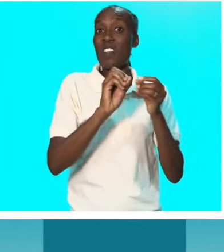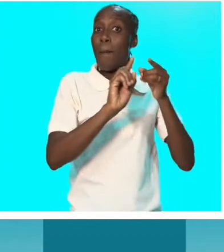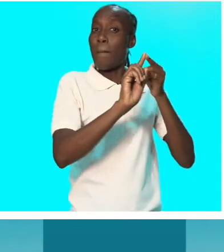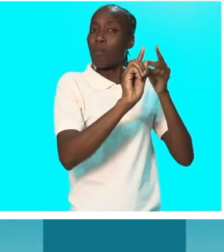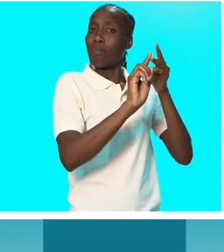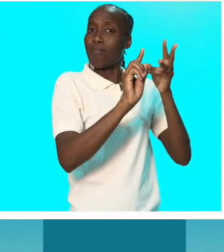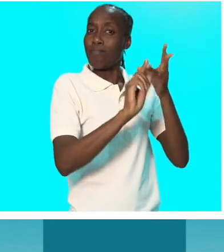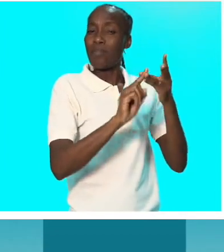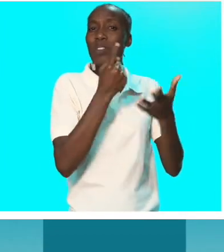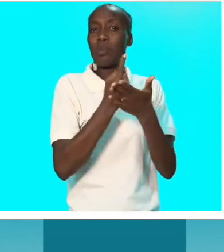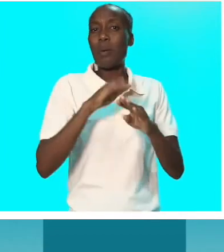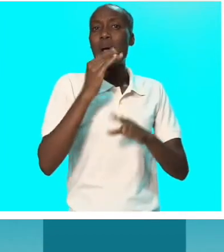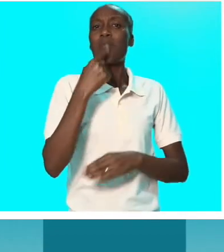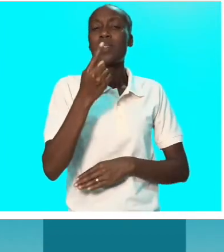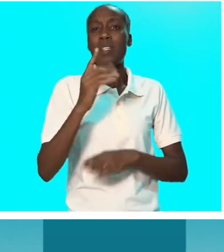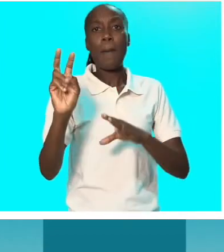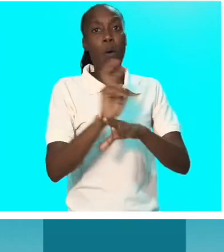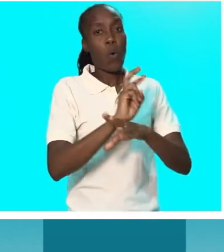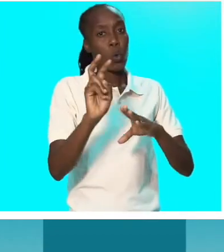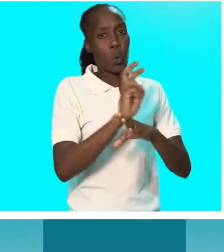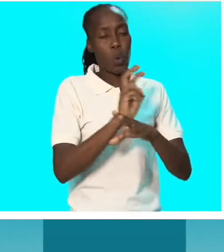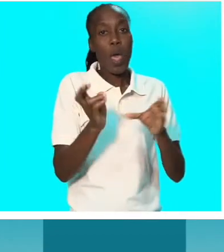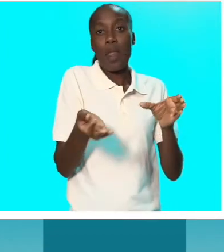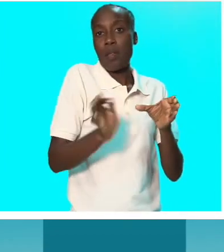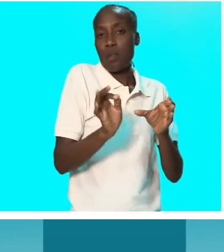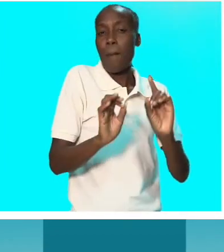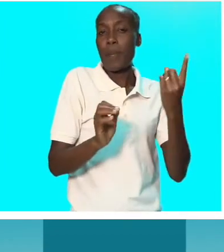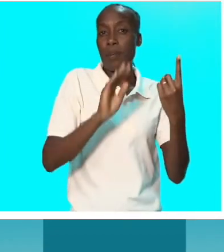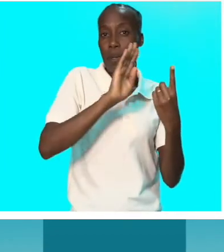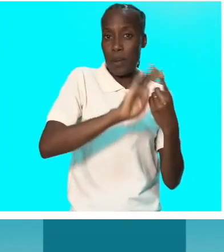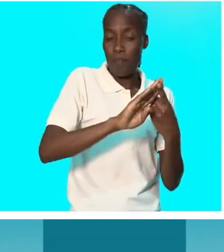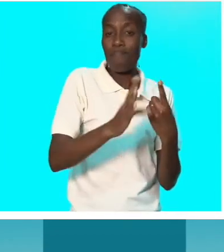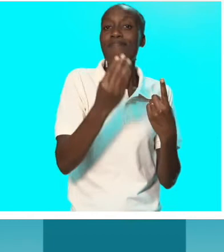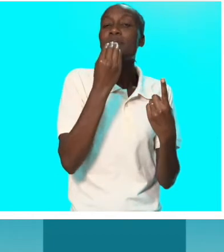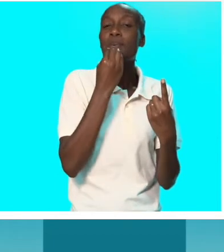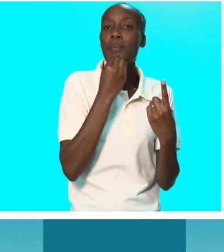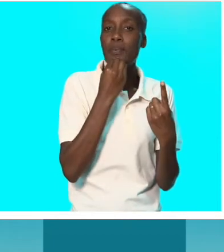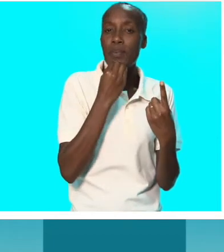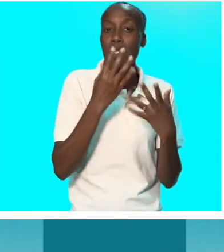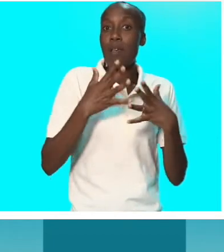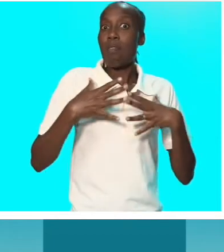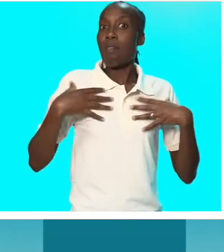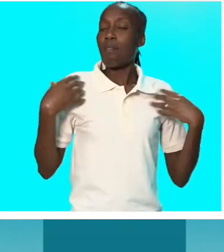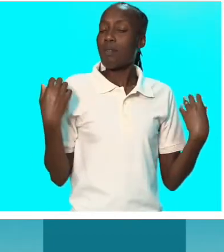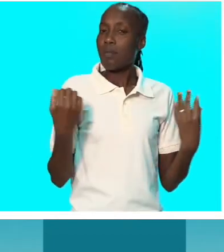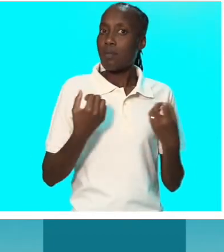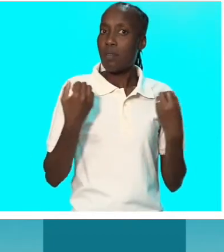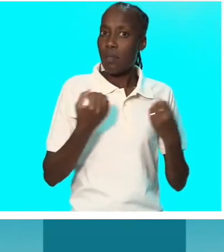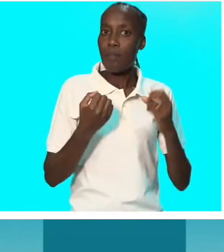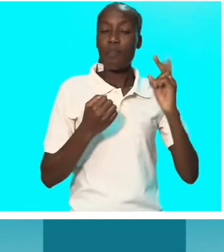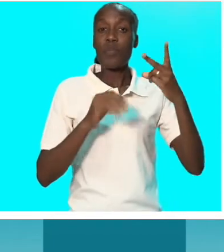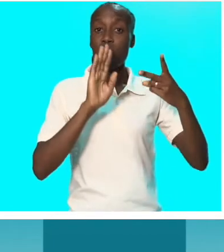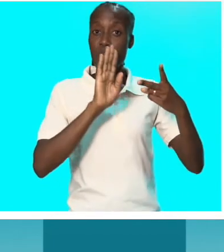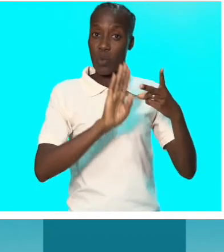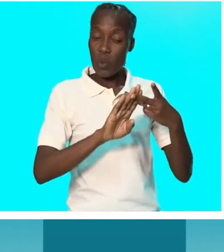pilares básicos para controlar a diabetes imediato. O primeiro é uma alimentação saudável.